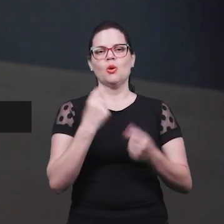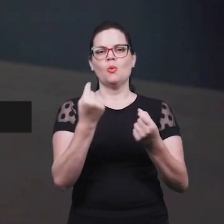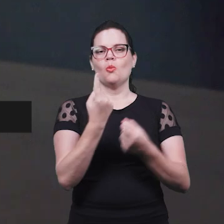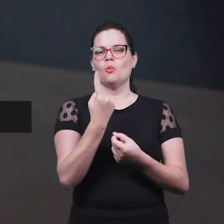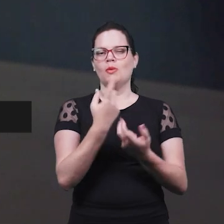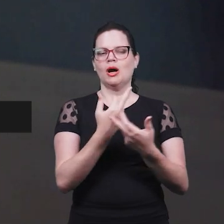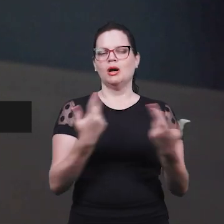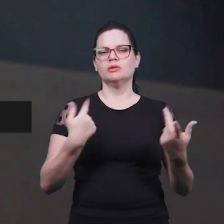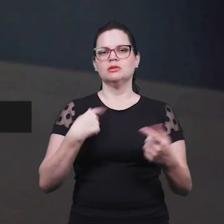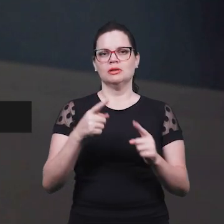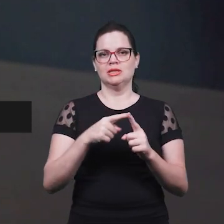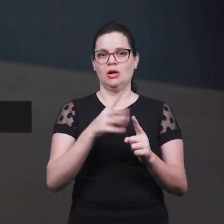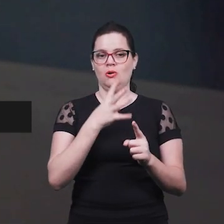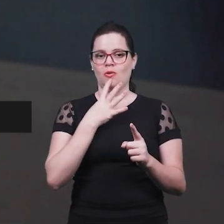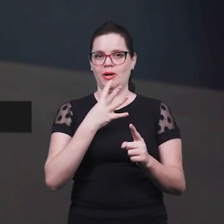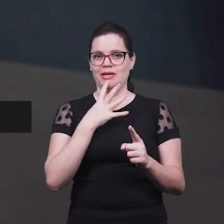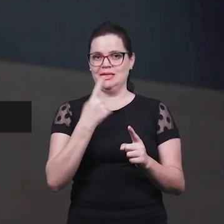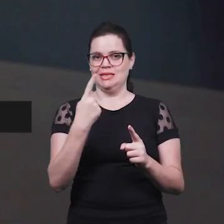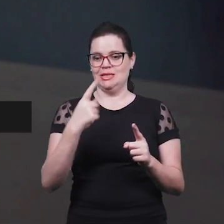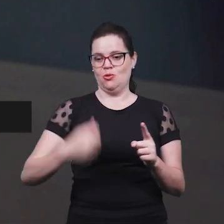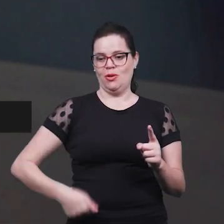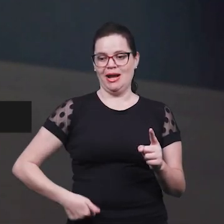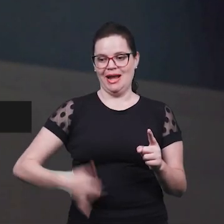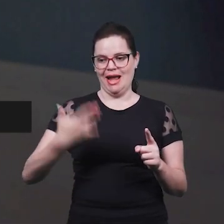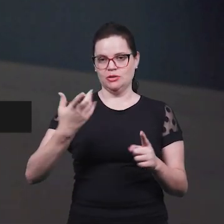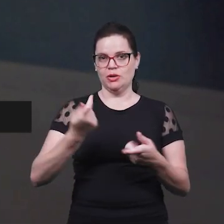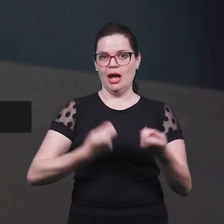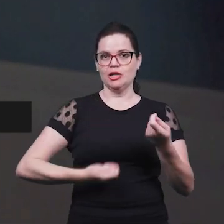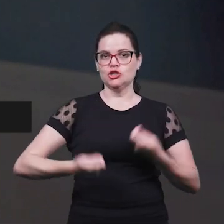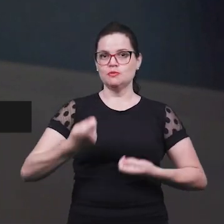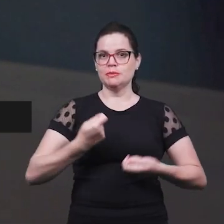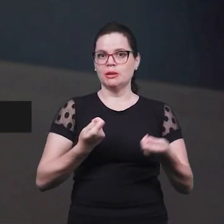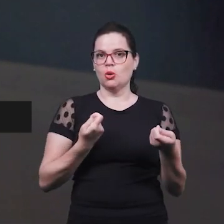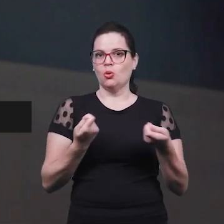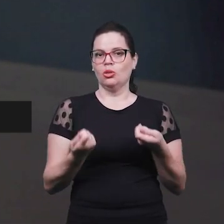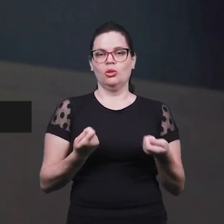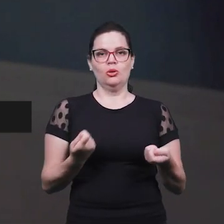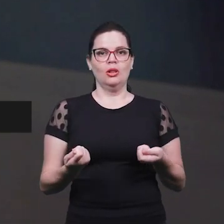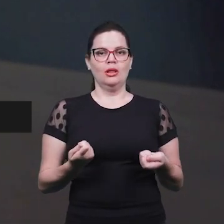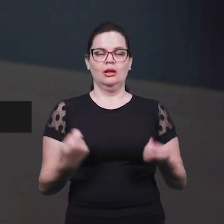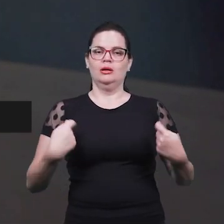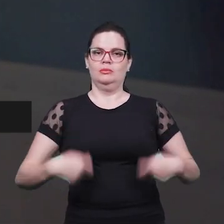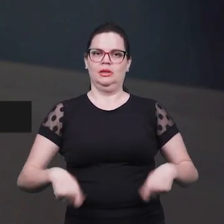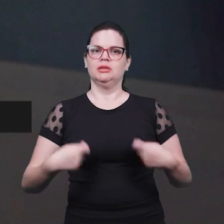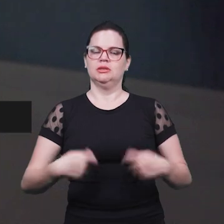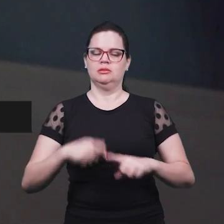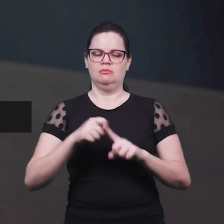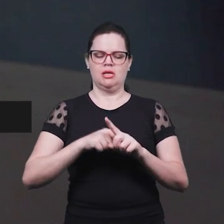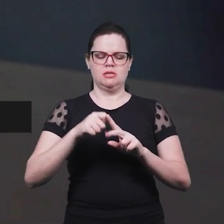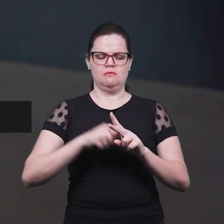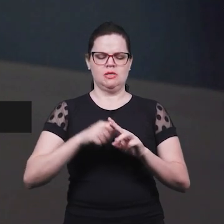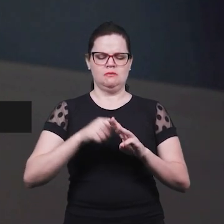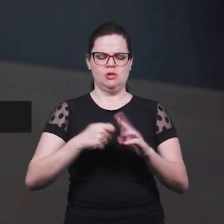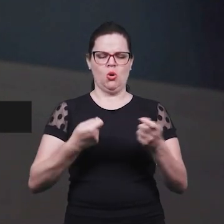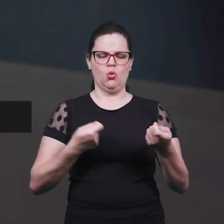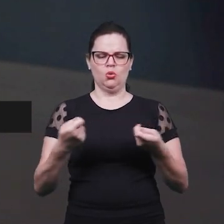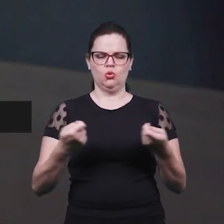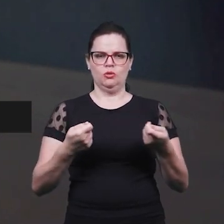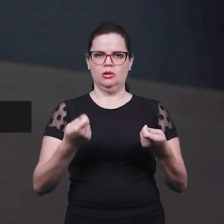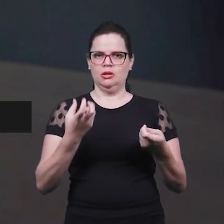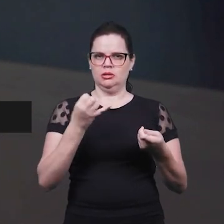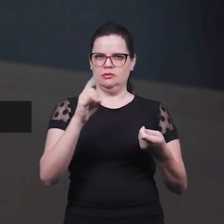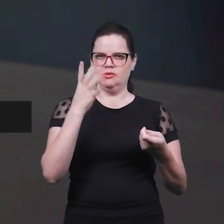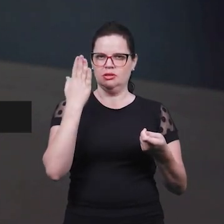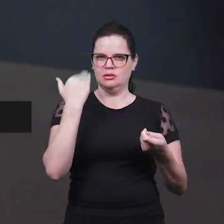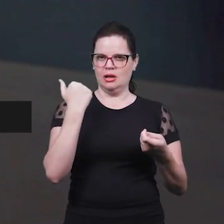né, administrar os seus gastos, né, a sua despesa mensal. Quando você conhece